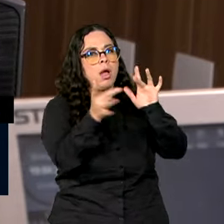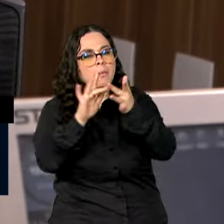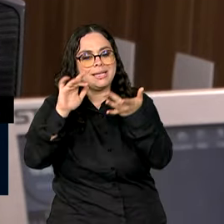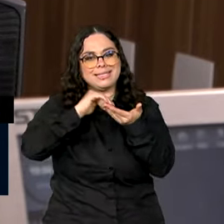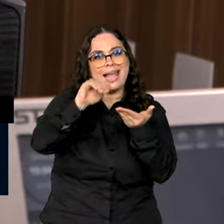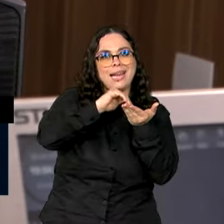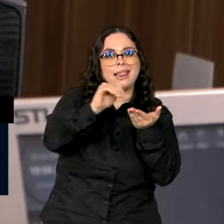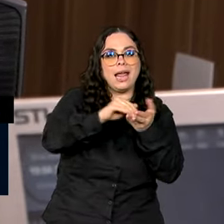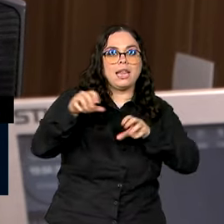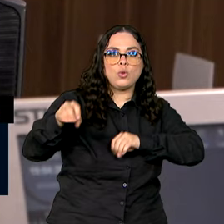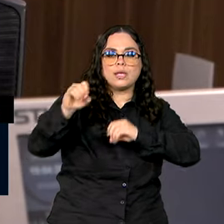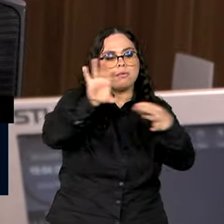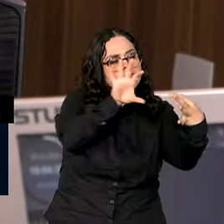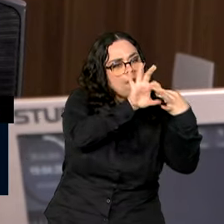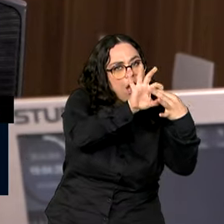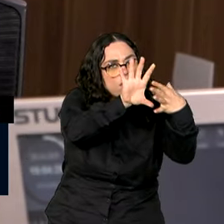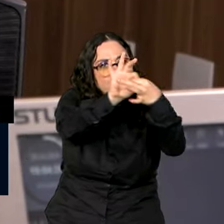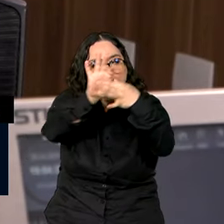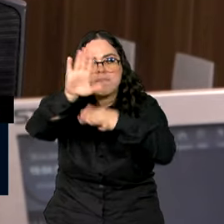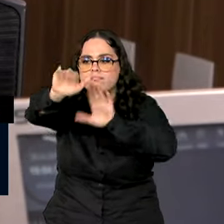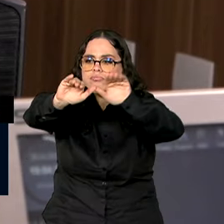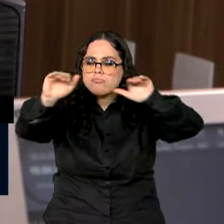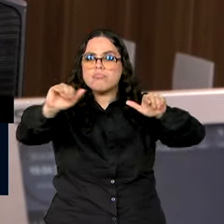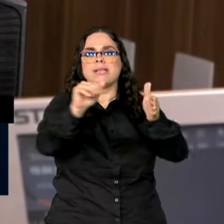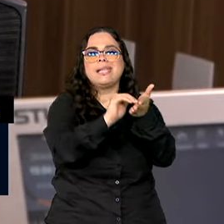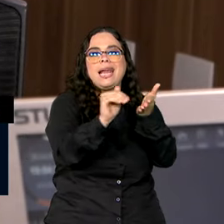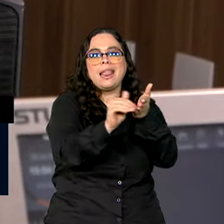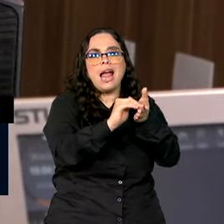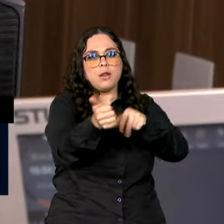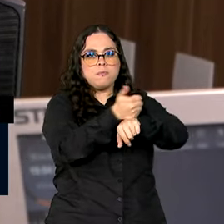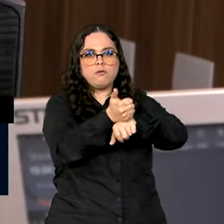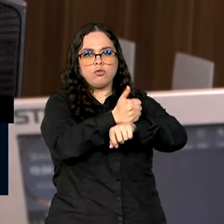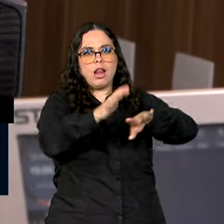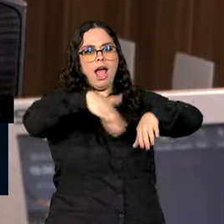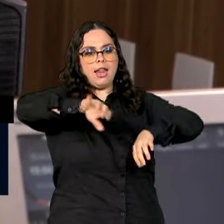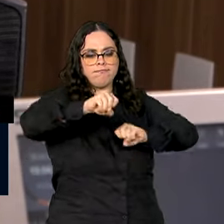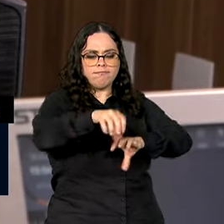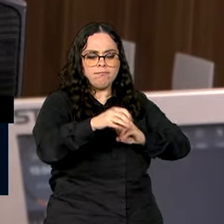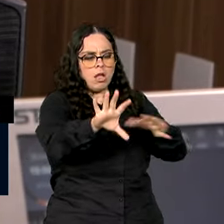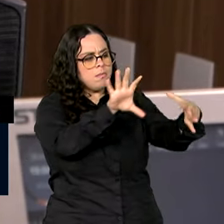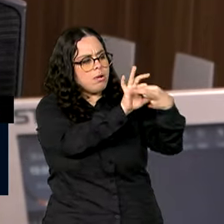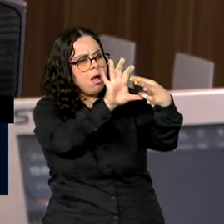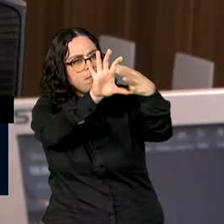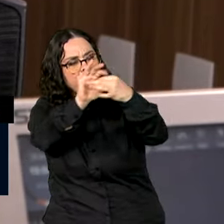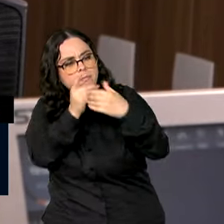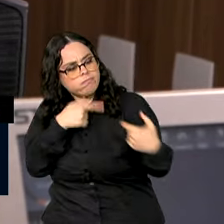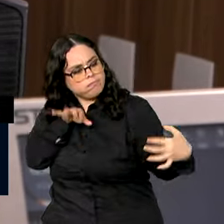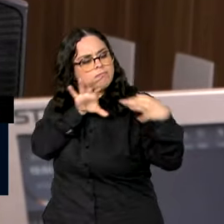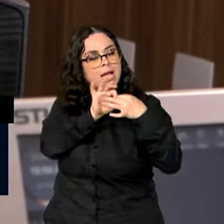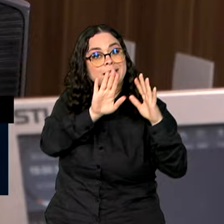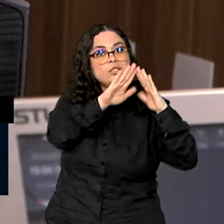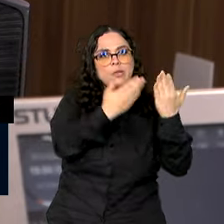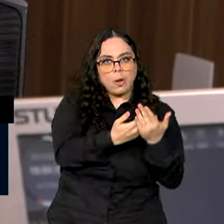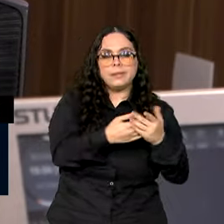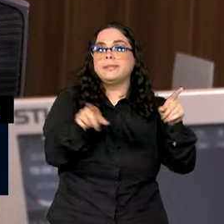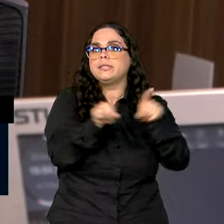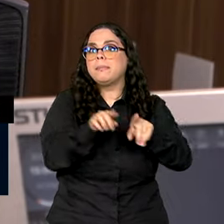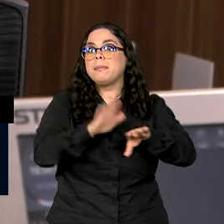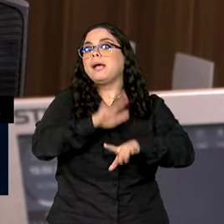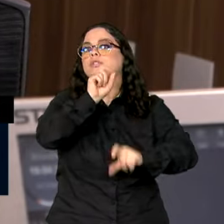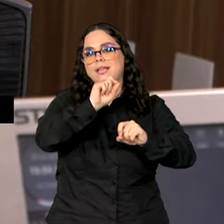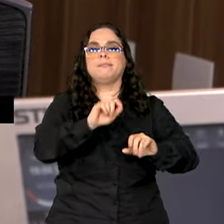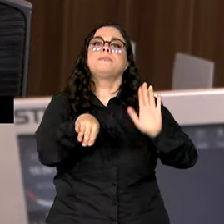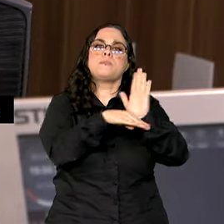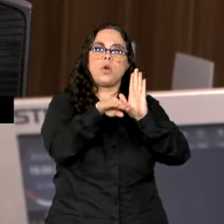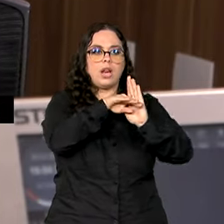educação mobilizarmos os secretários E com isso conseguimos chegar às escolas isso para não falar no pé de